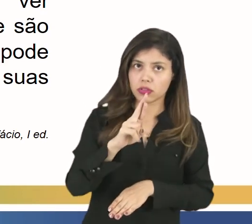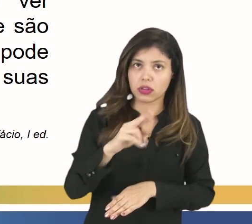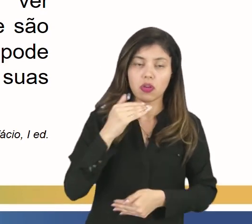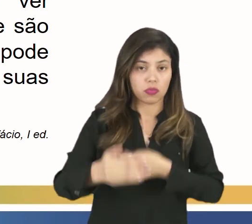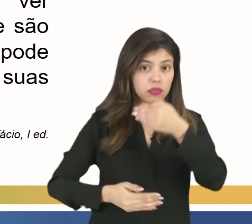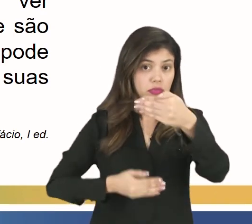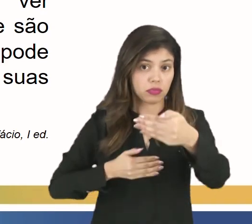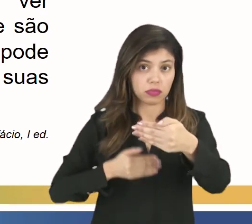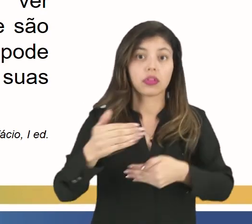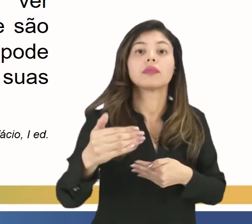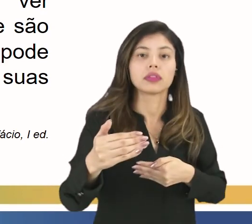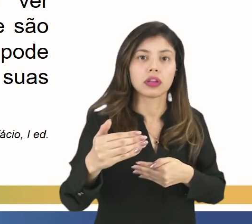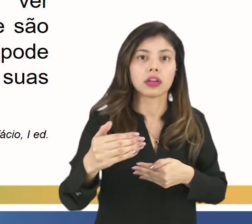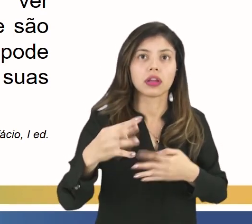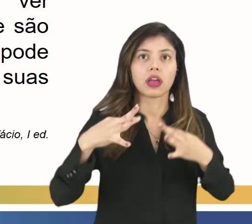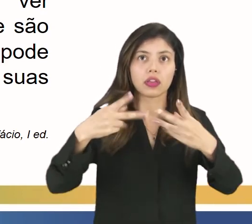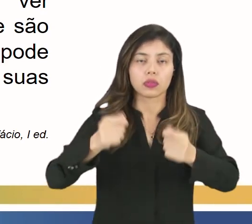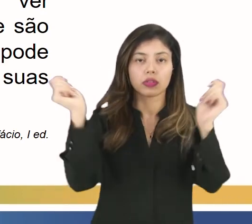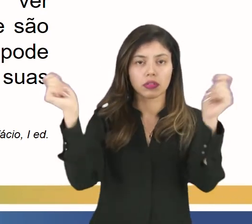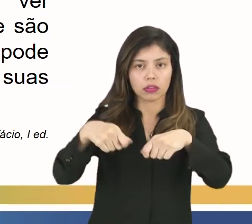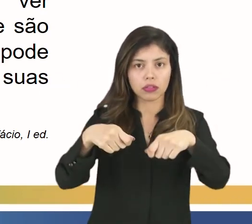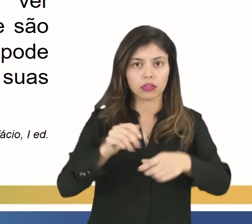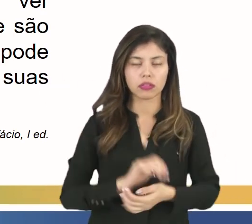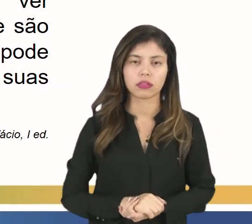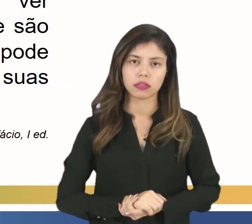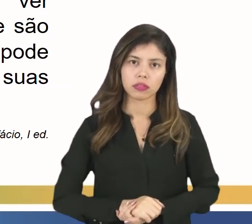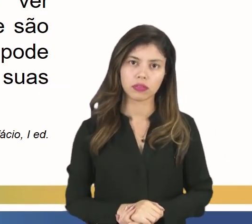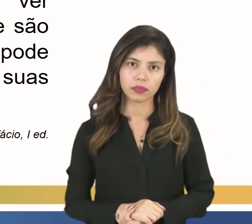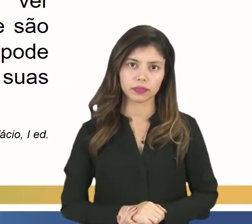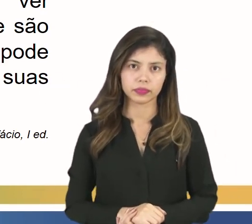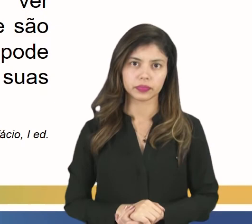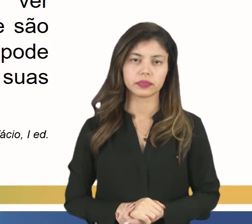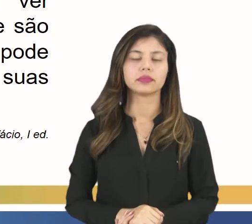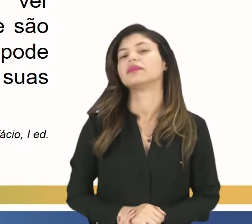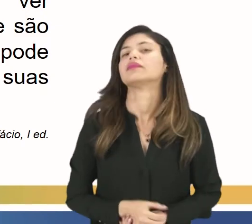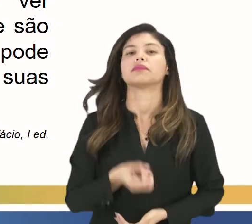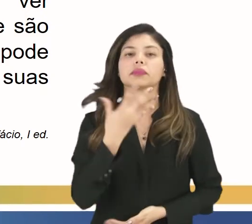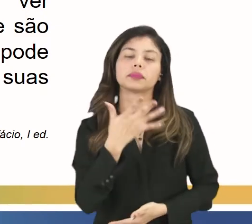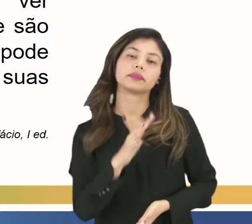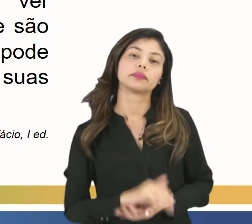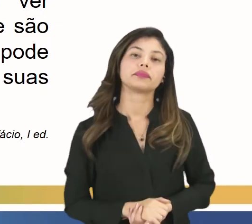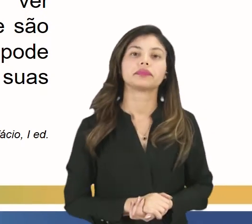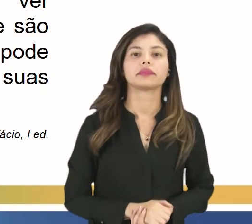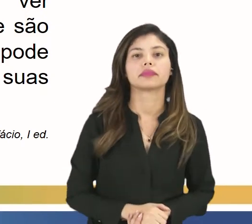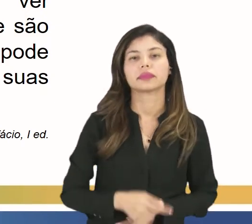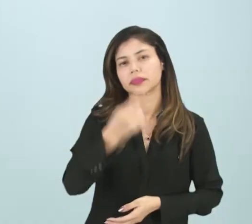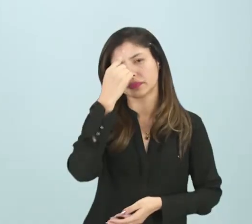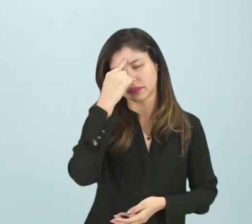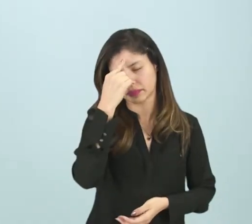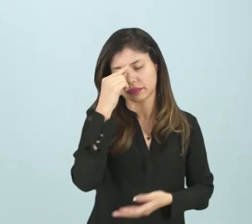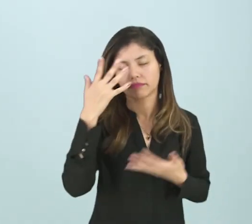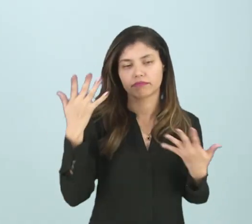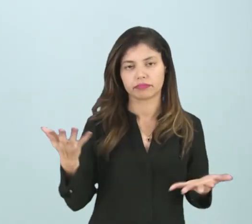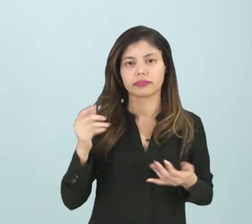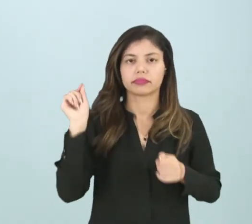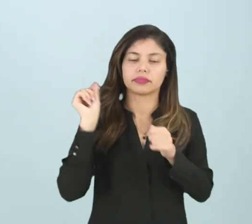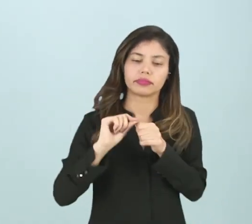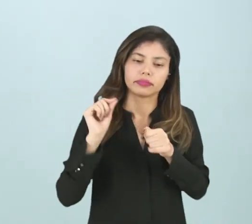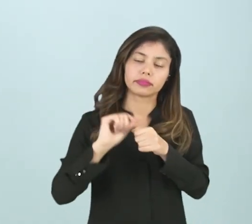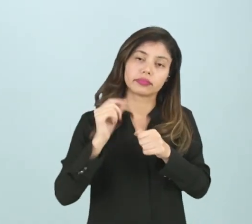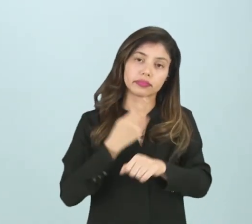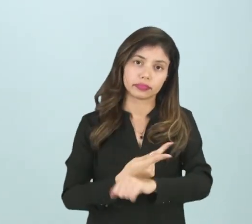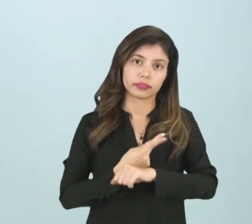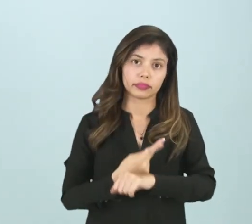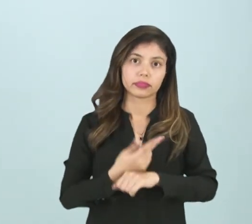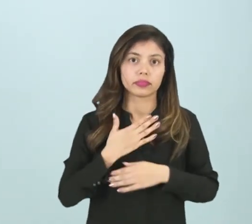por ultrapassarem completamente as suas possibilidades. Não é? Bem, pensem sobre isso, façam sua